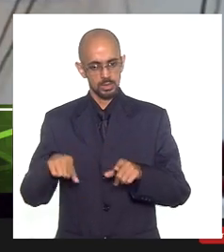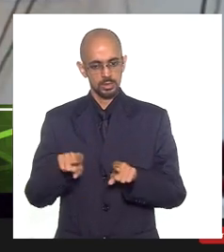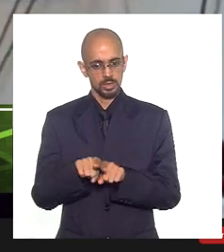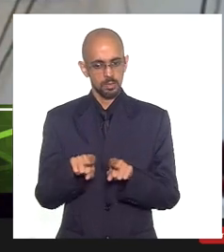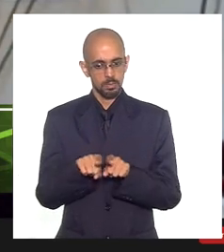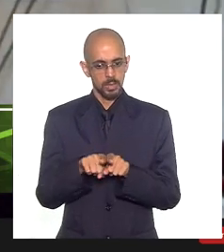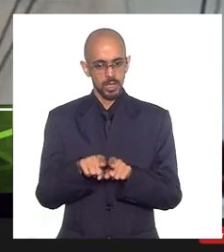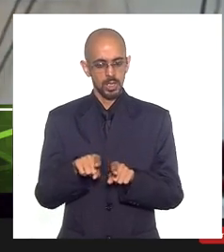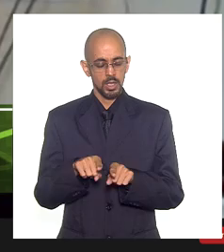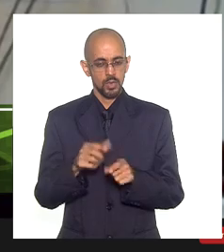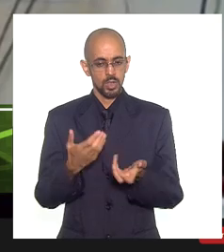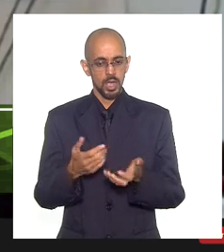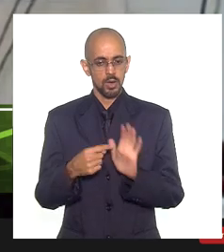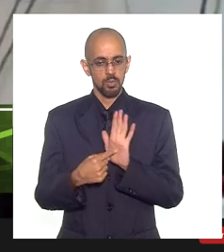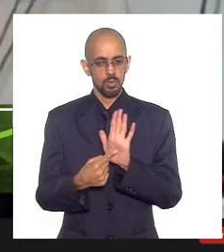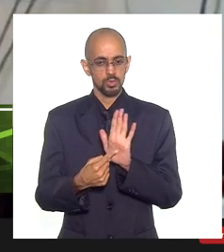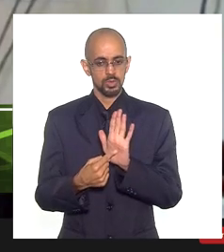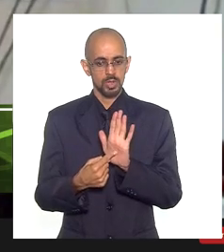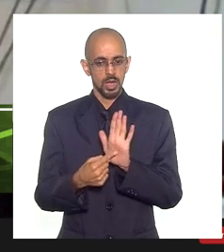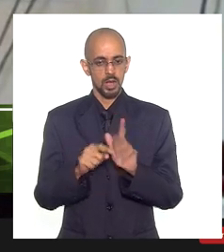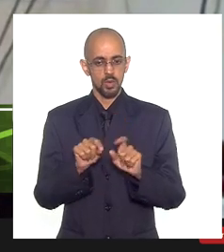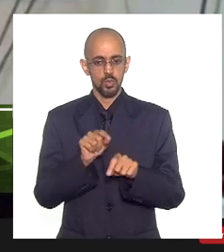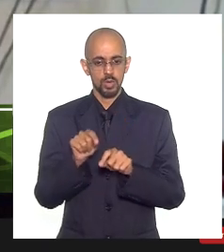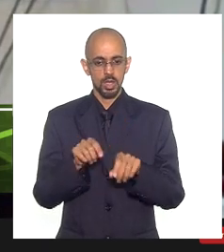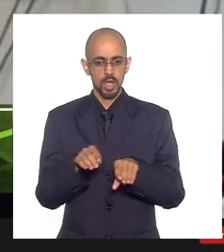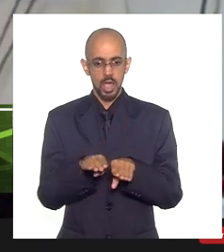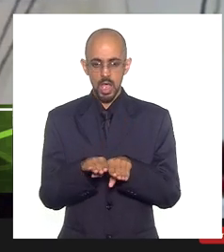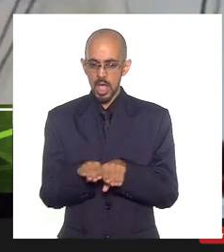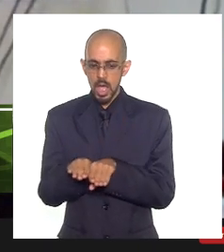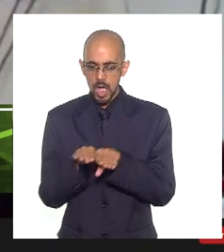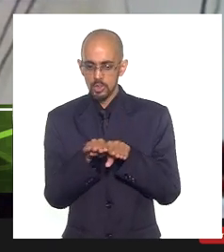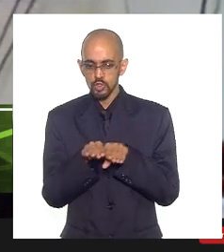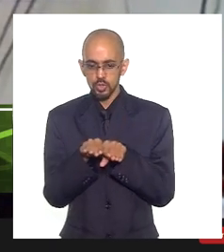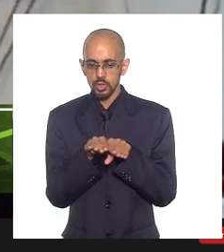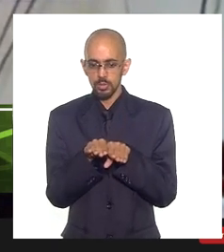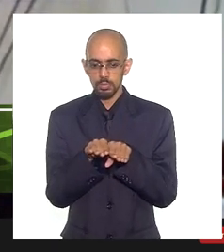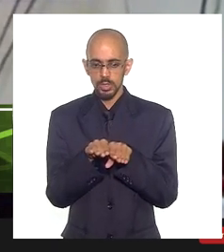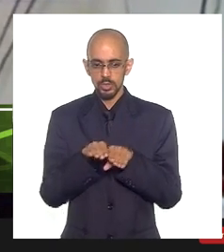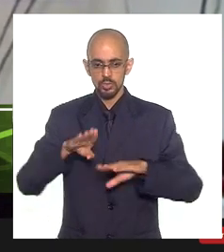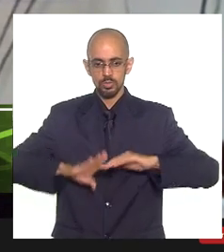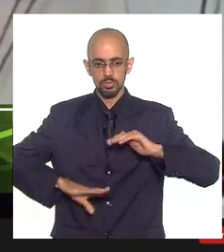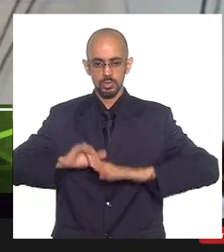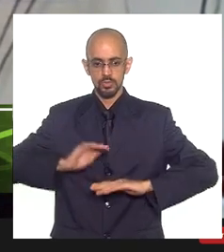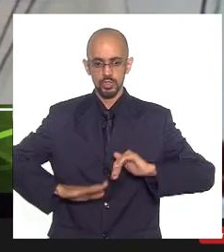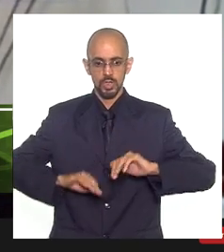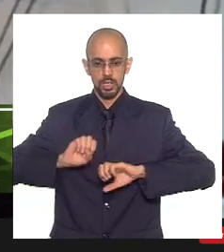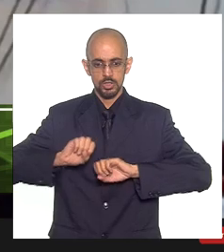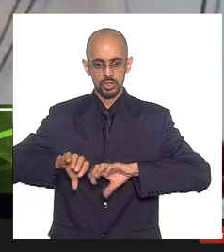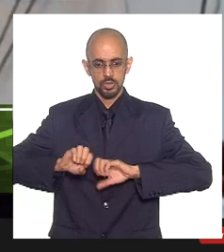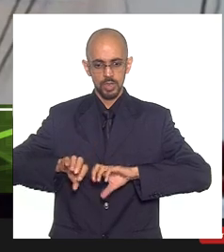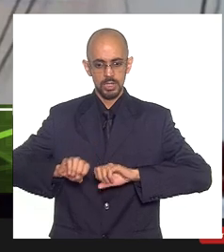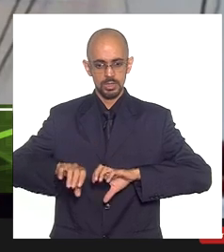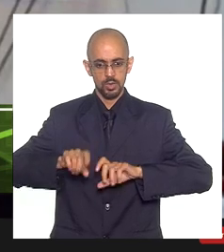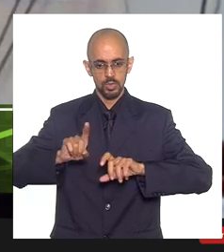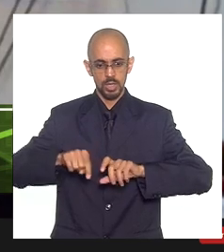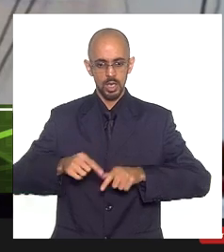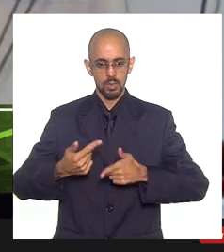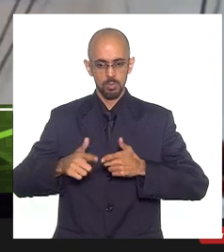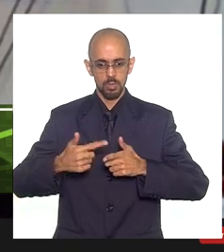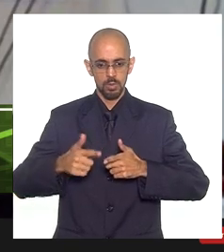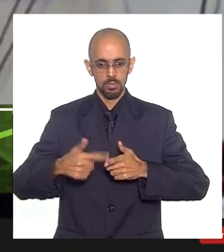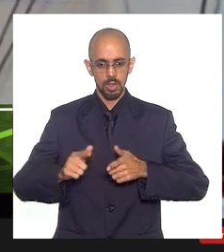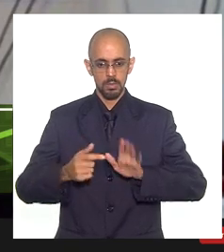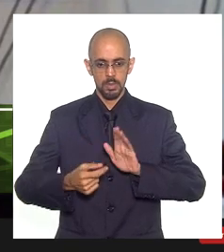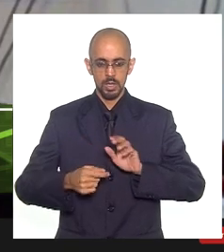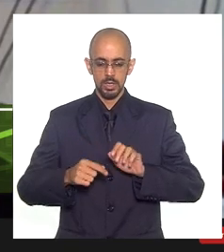chamar atenção para a questão da isonomia entre os profissionais da educação que é uma questão colocada aqui que foi os